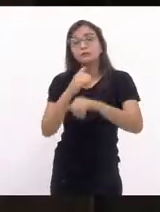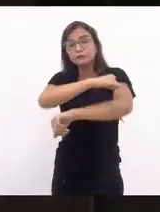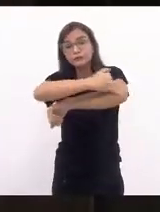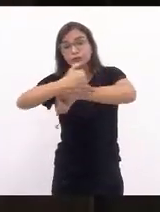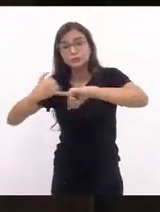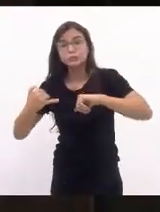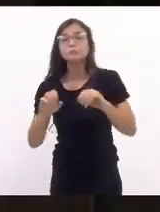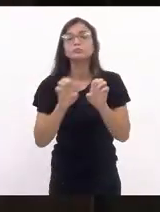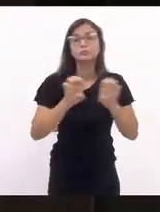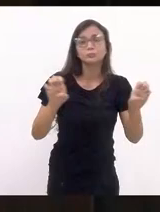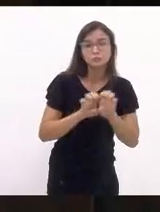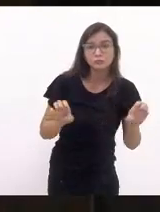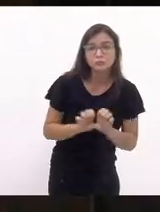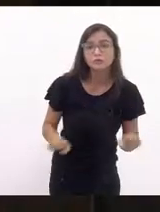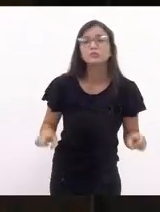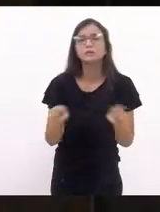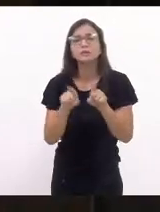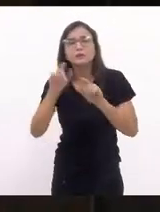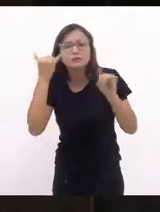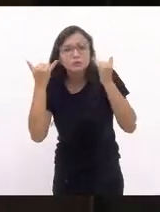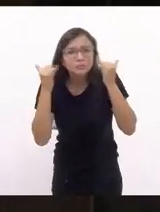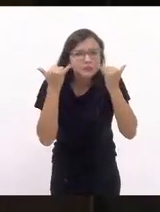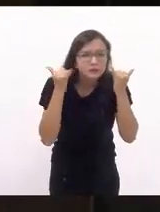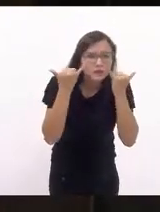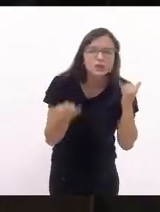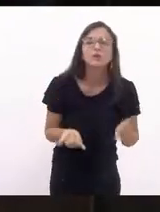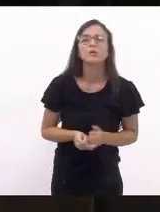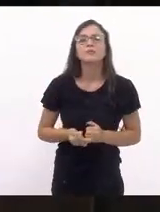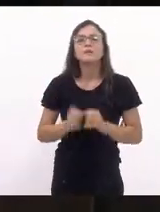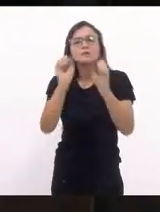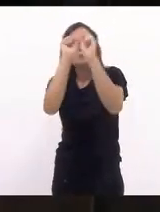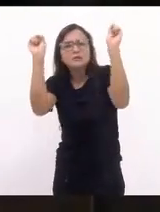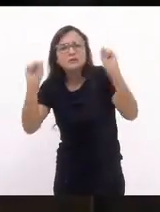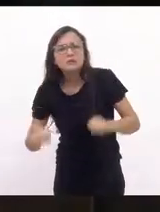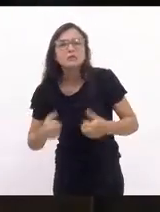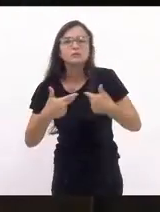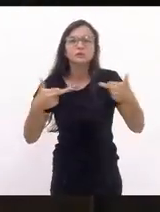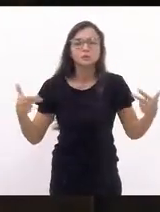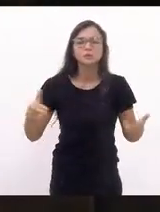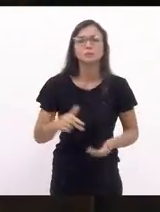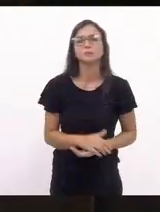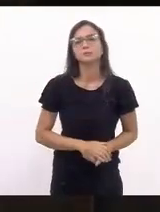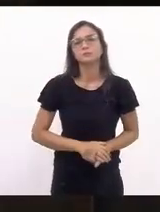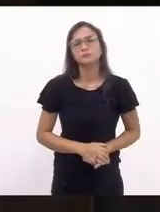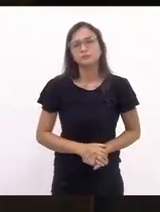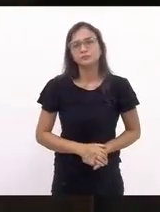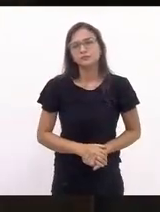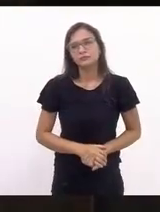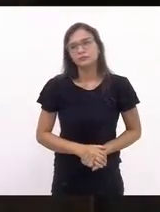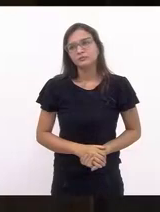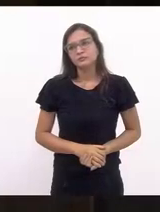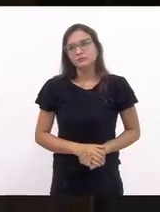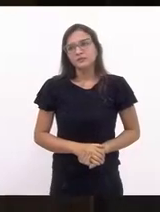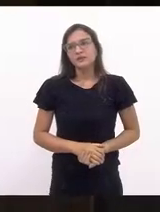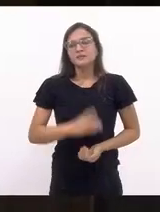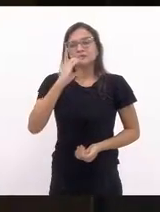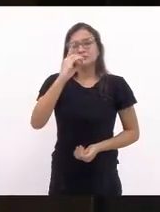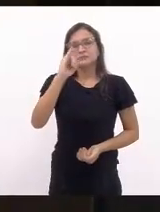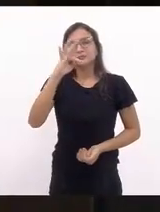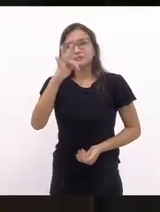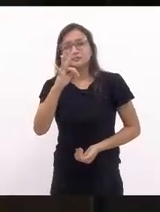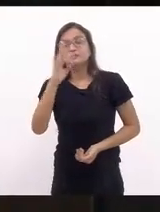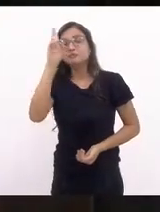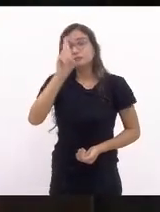informação de desinformação de sistemas dizer o difícil